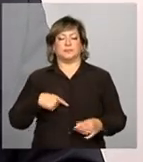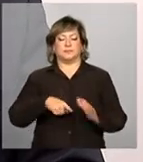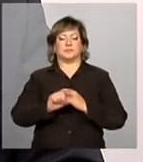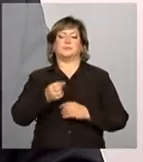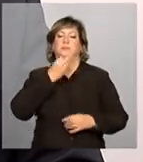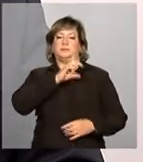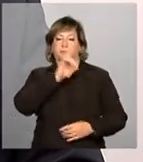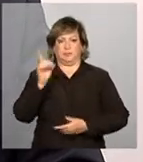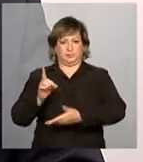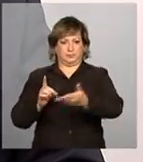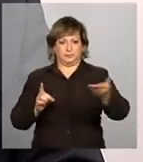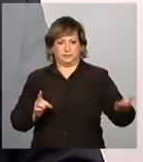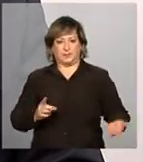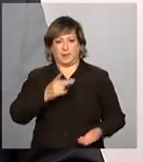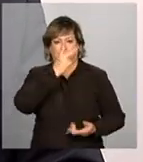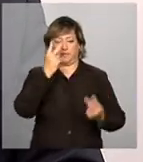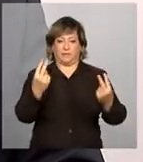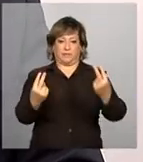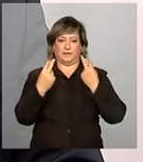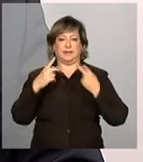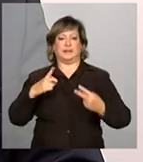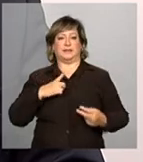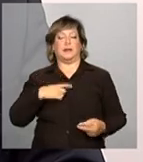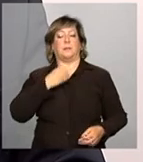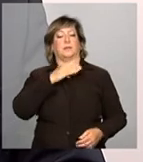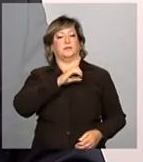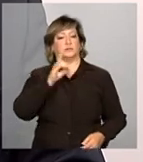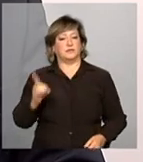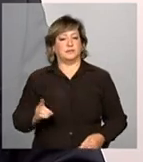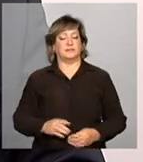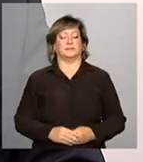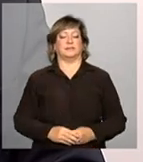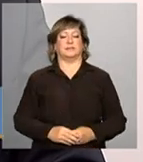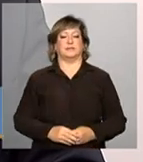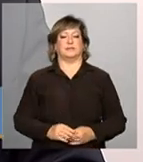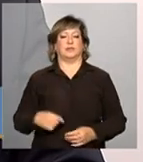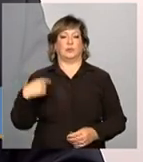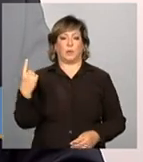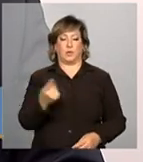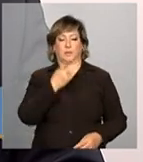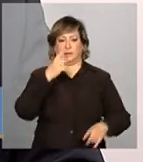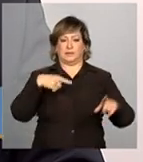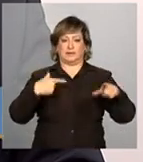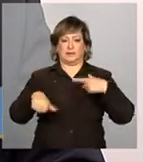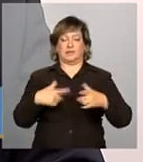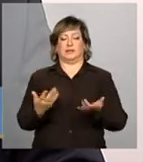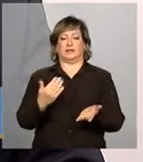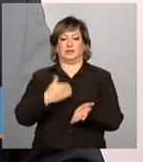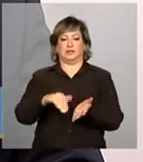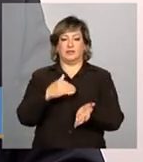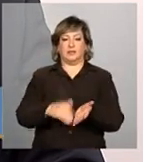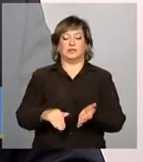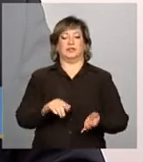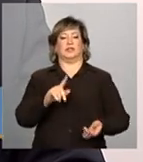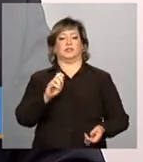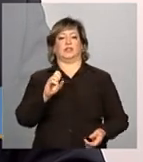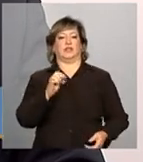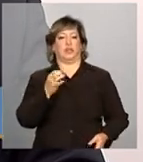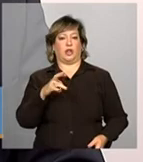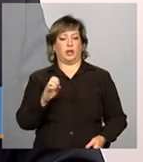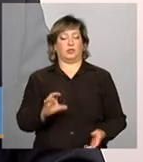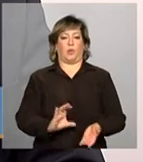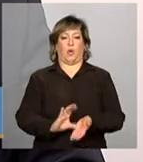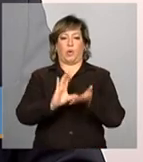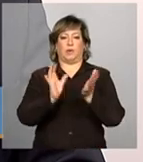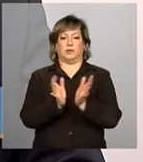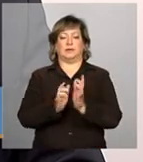nos acompanhando né nos municípios né o gestores secretários e conselheiros né